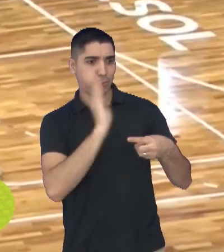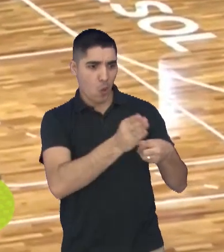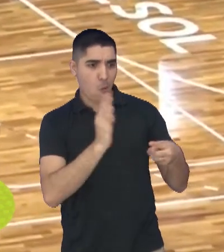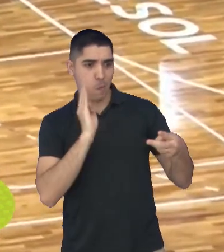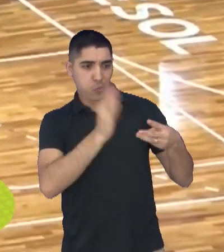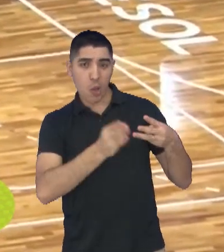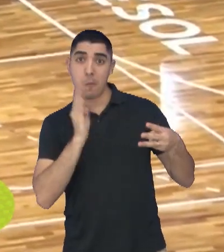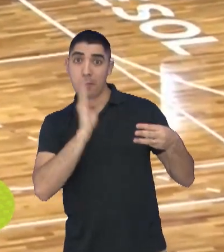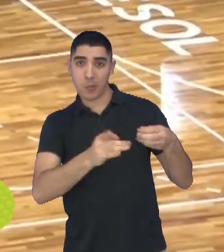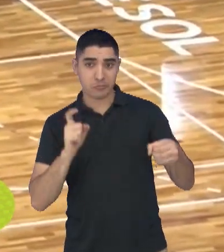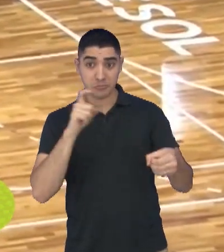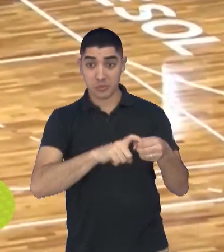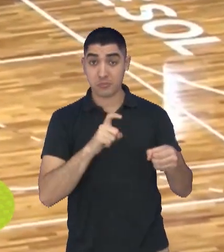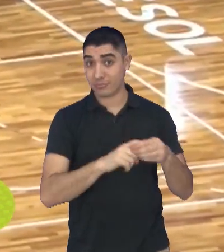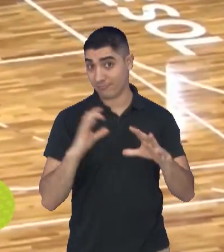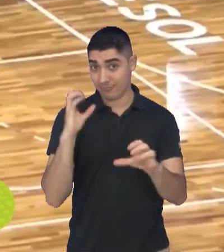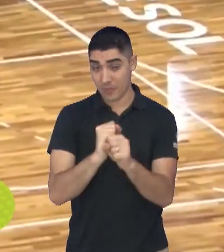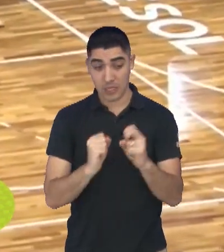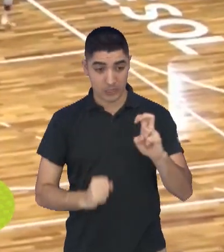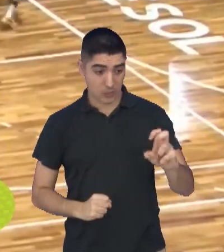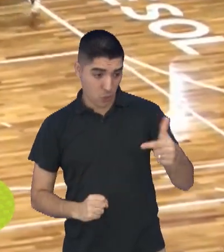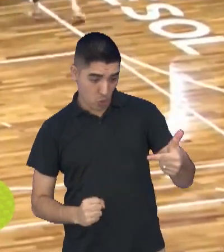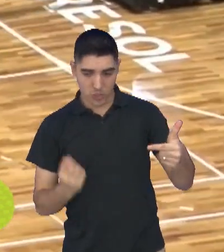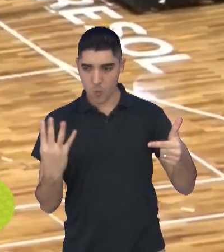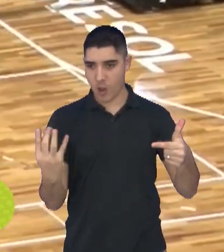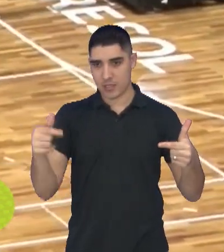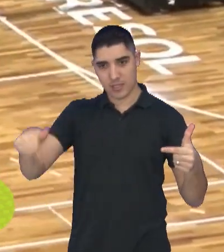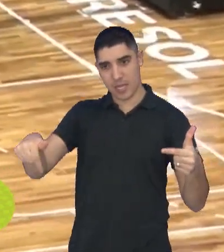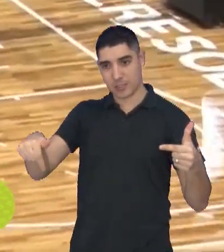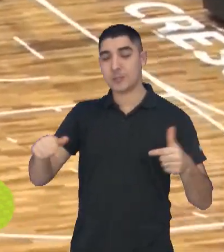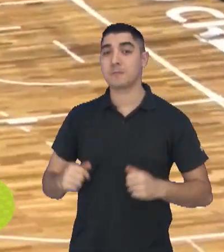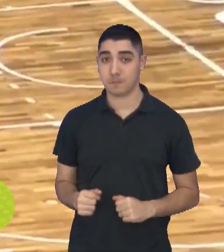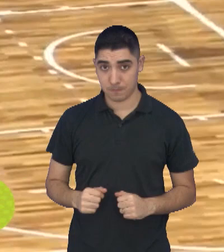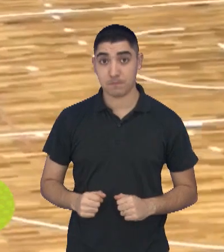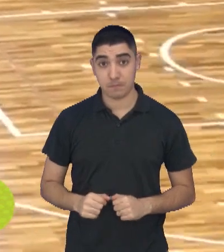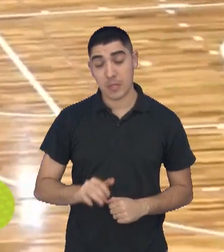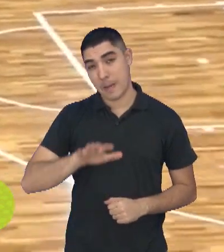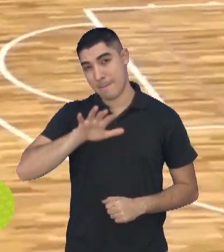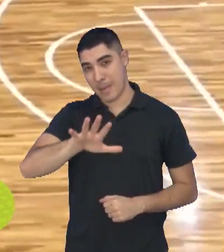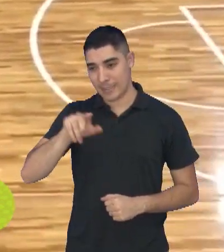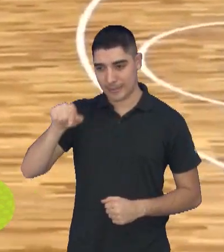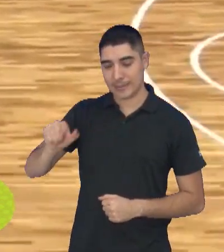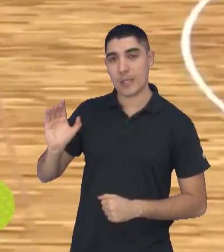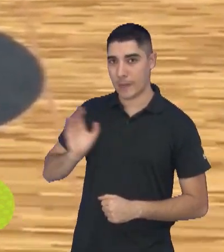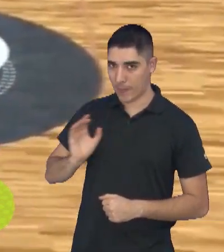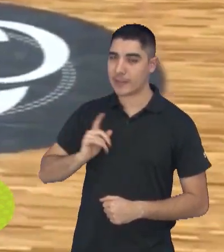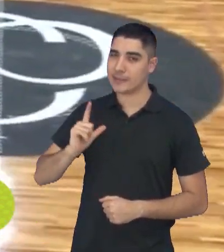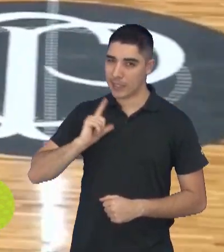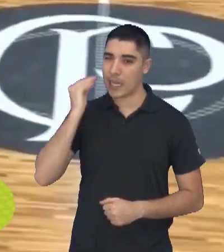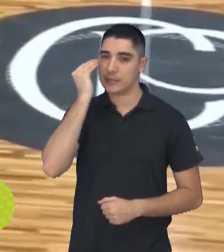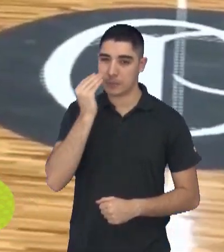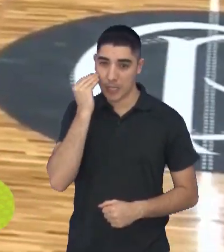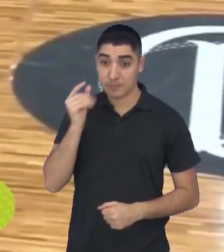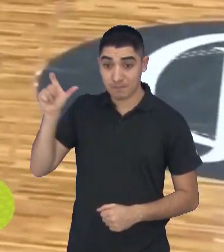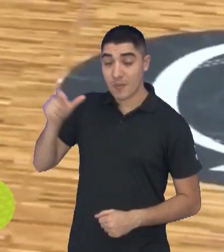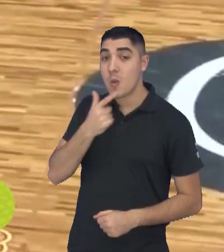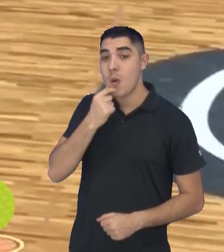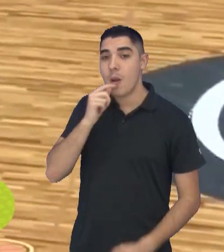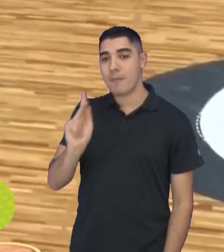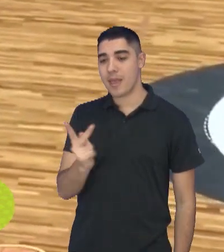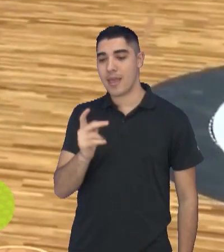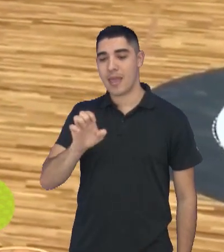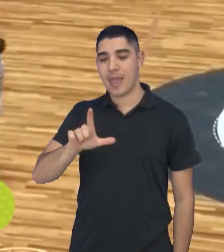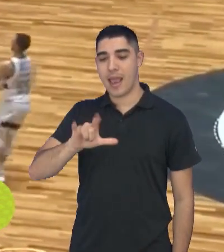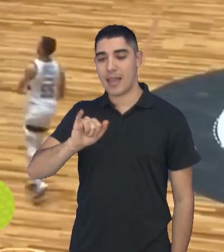na frente do placar, 52-47. Mas do outro lado tem o experiente Elinho para também colocar